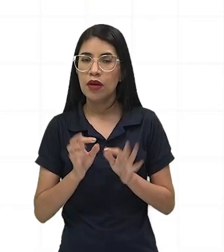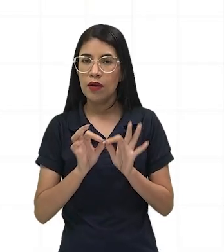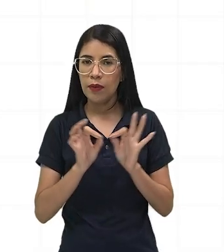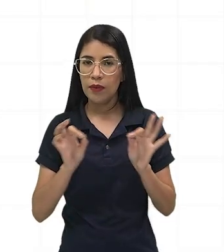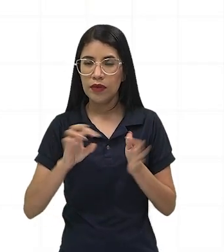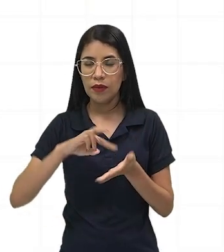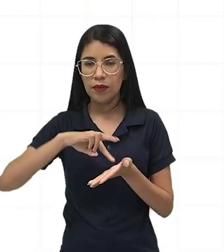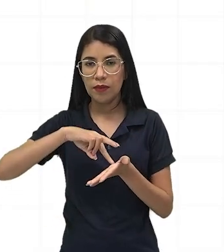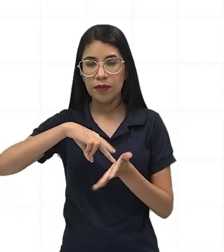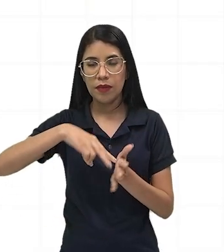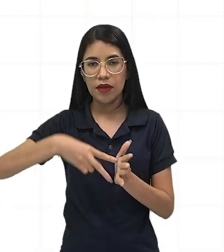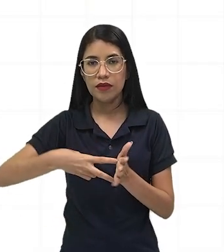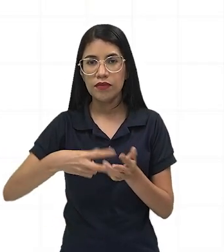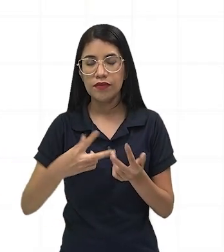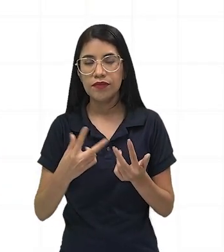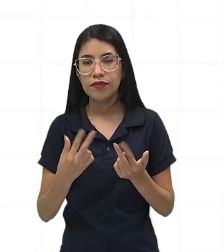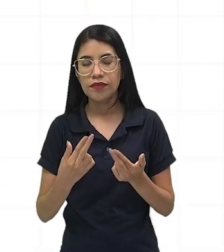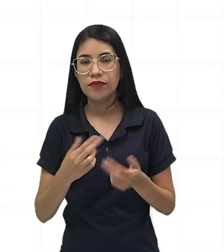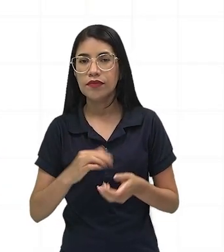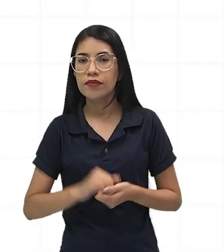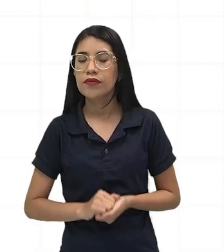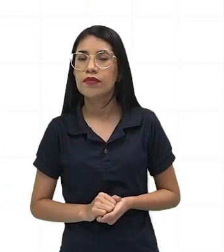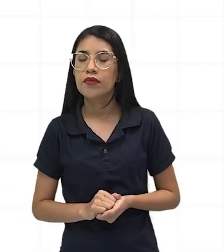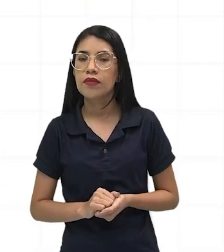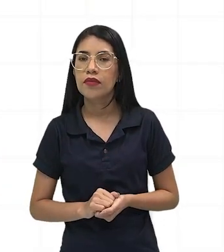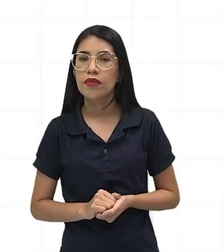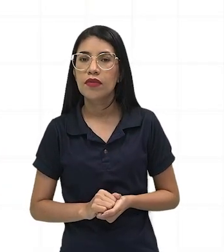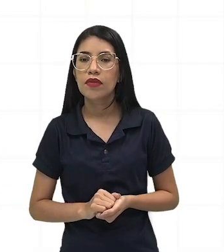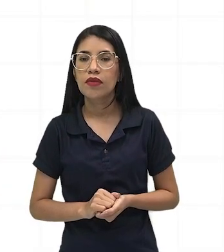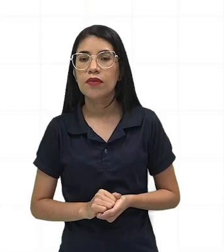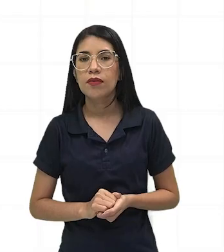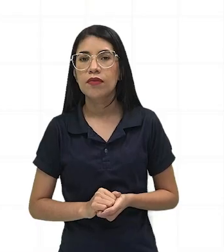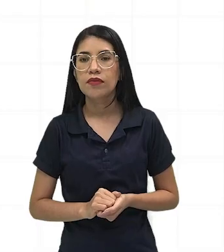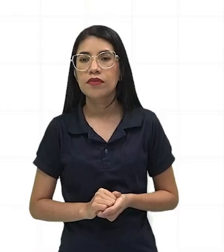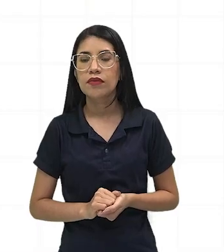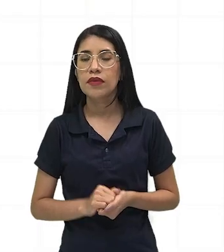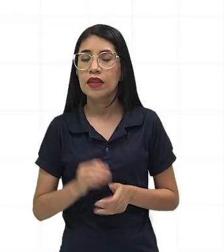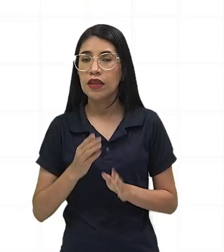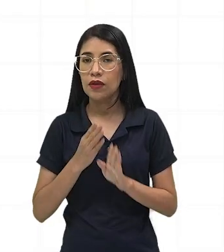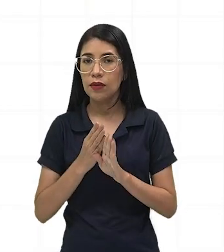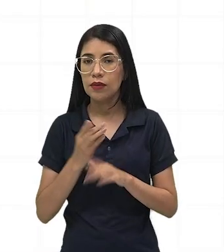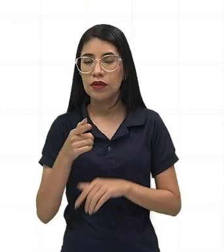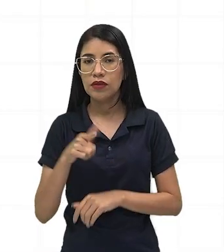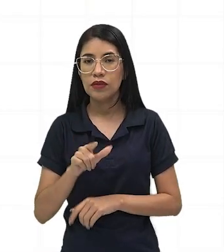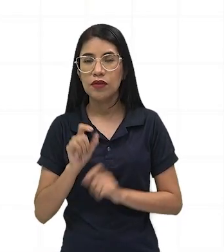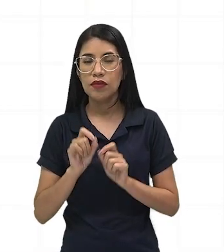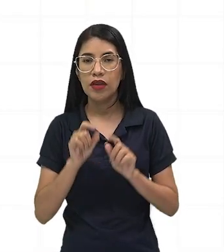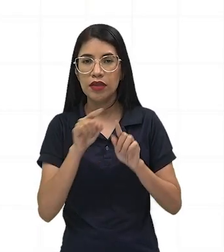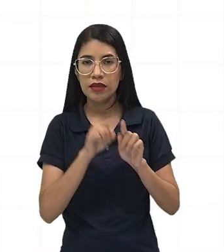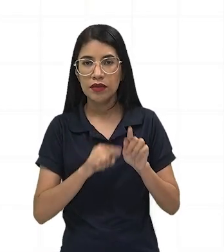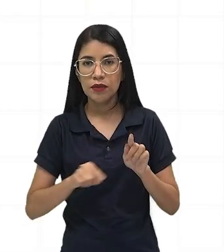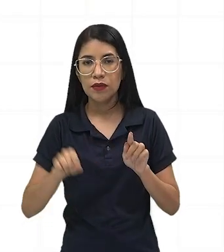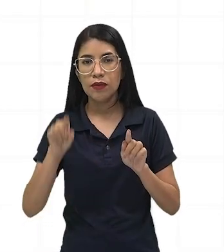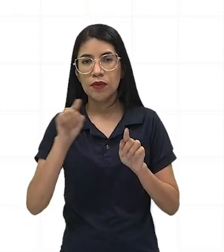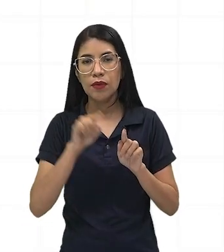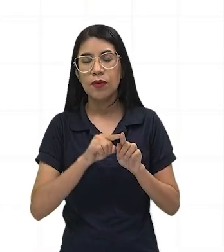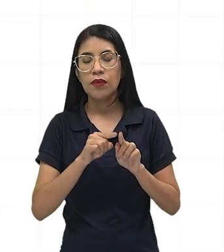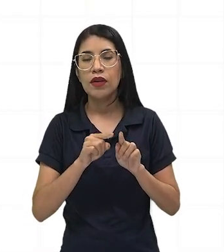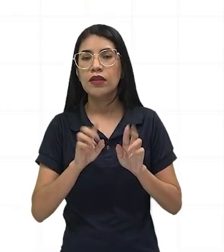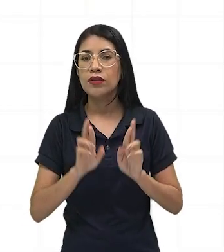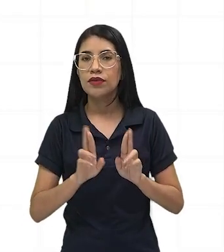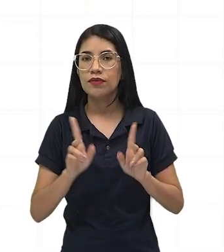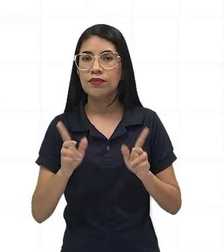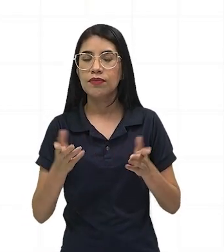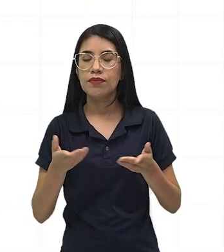compasso, tá? E aí você vai ter novamente, outra circunferência ali